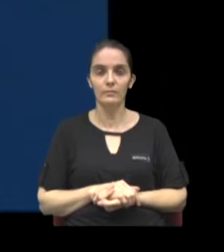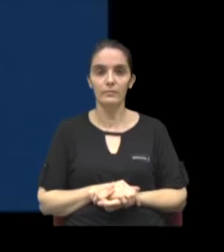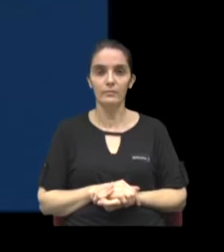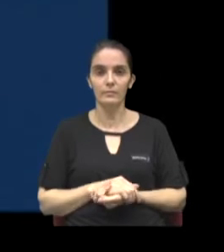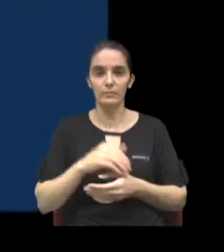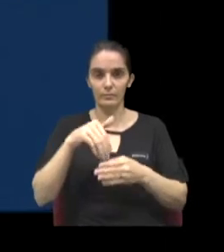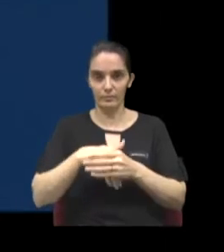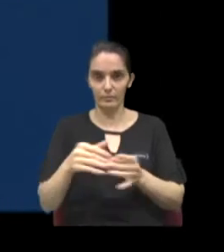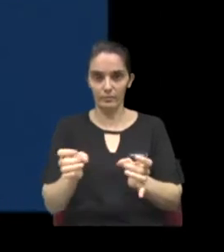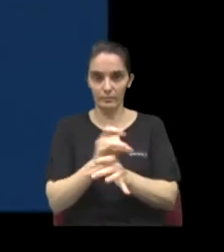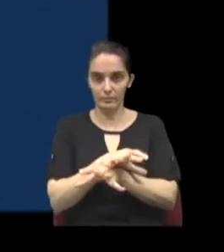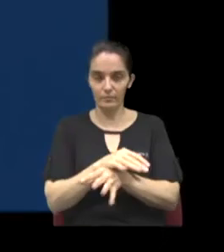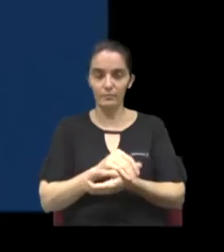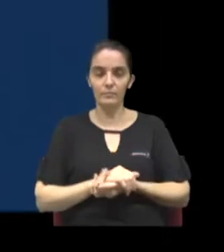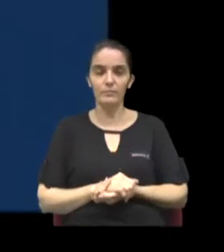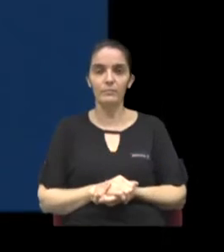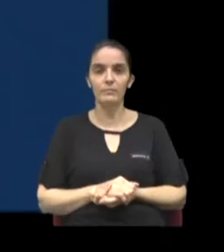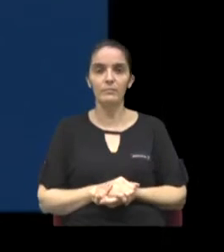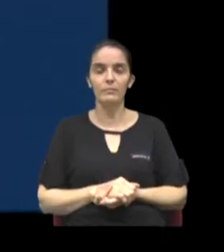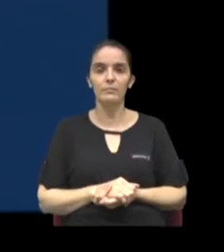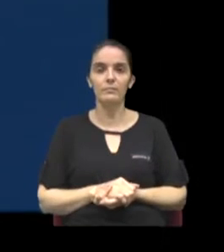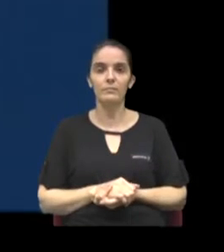A votação está encerrada.